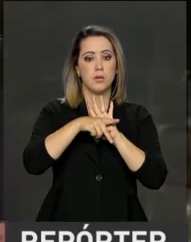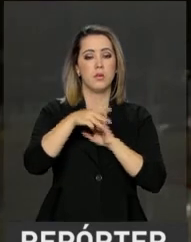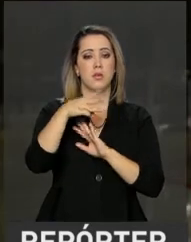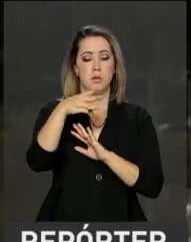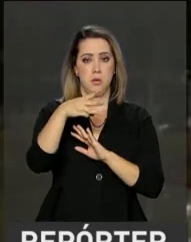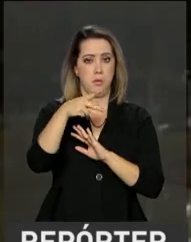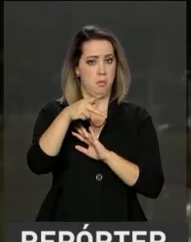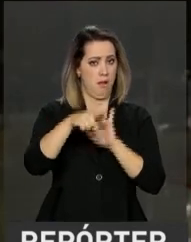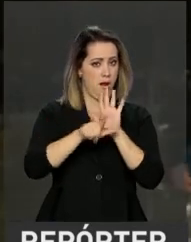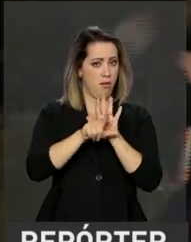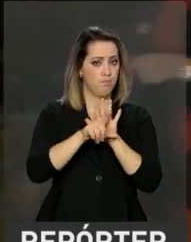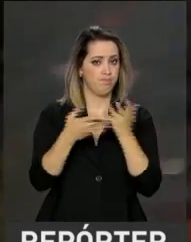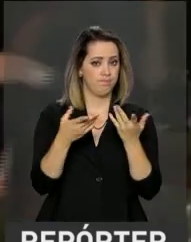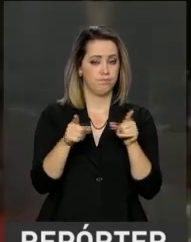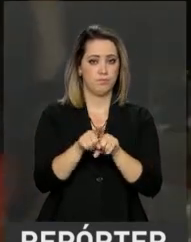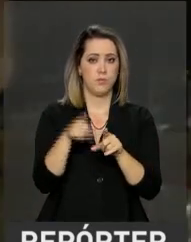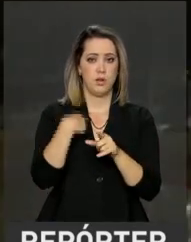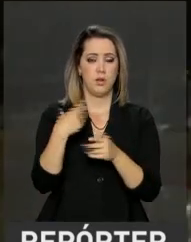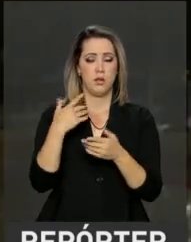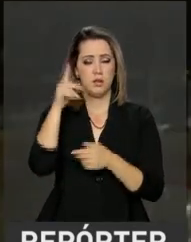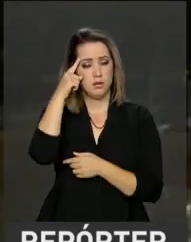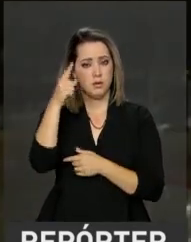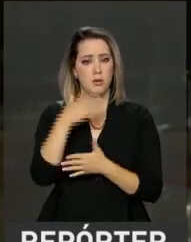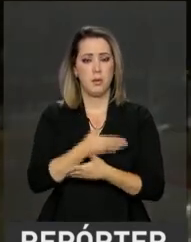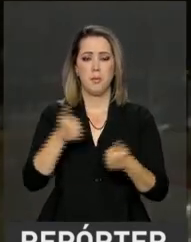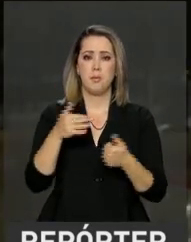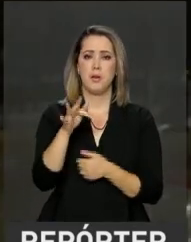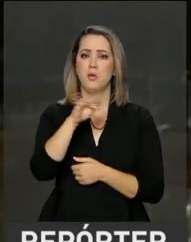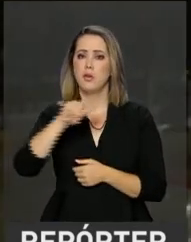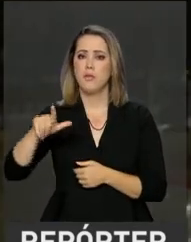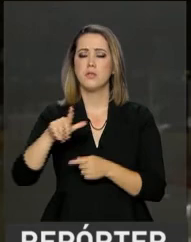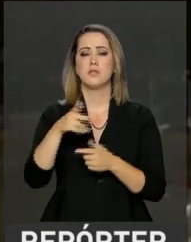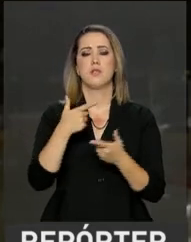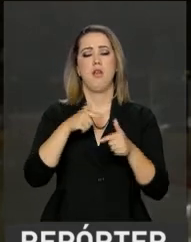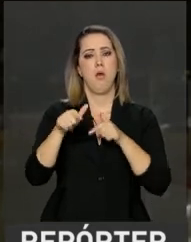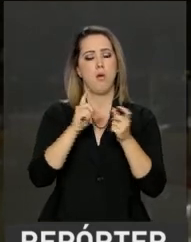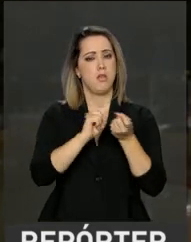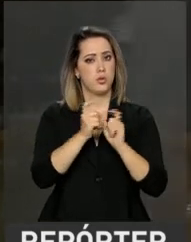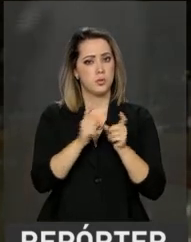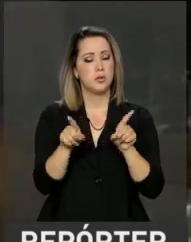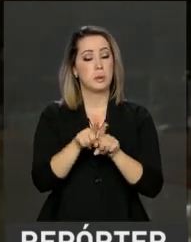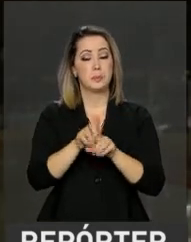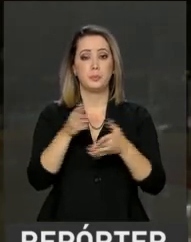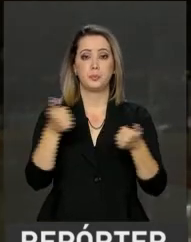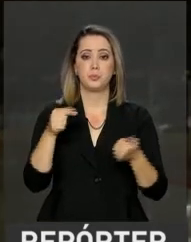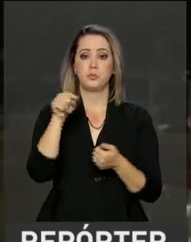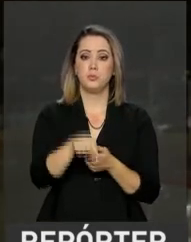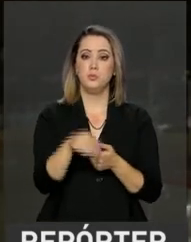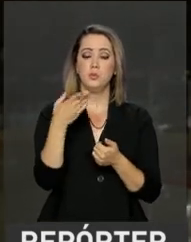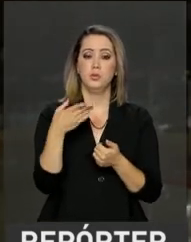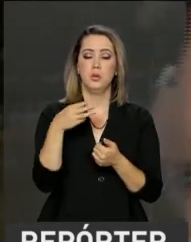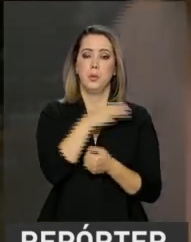evitar a descontinuidade o risco fiscal e operacional durante a cerimônia aqui no palácio do planalto com o ministro da educação